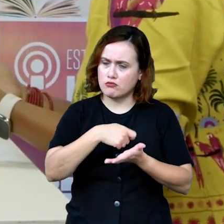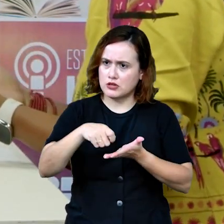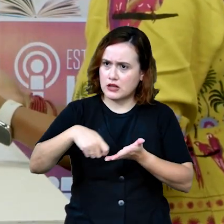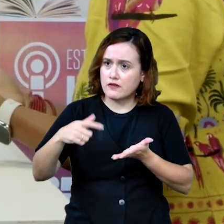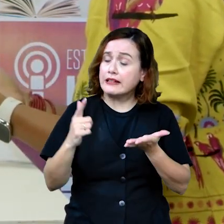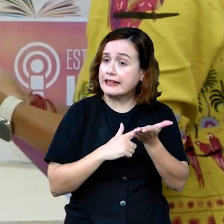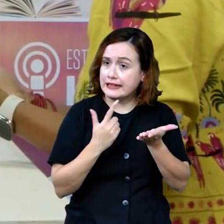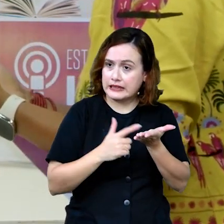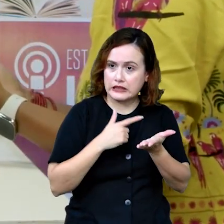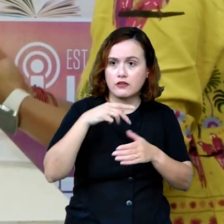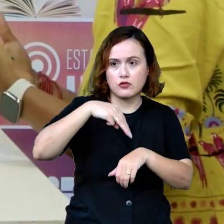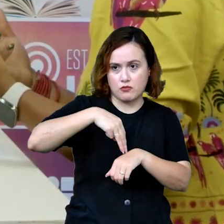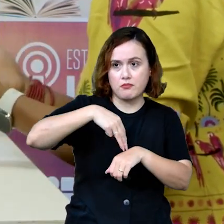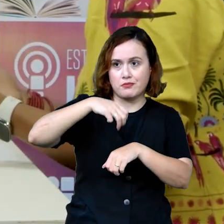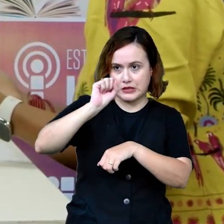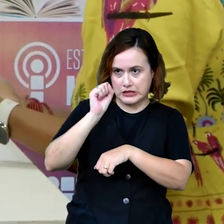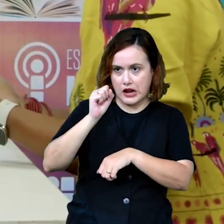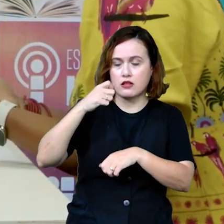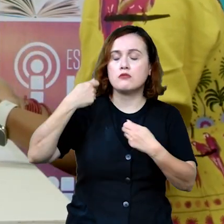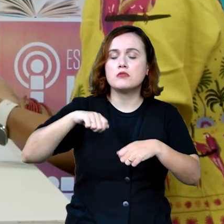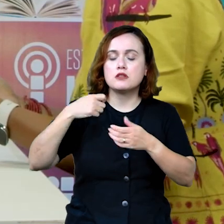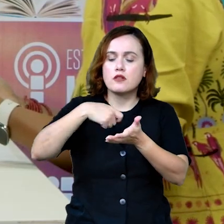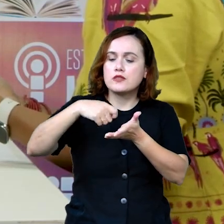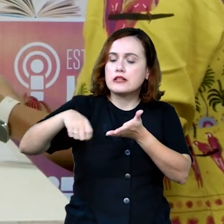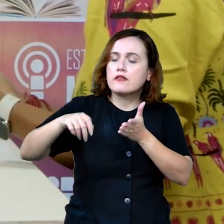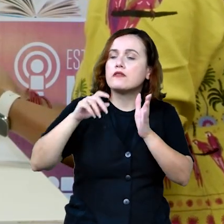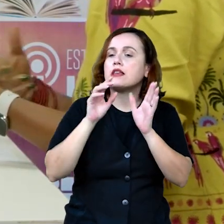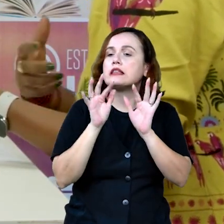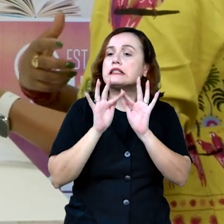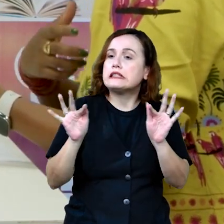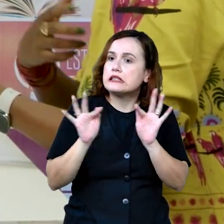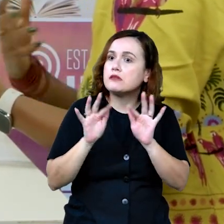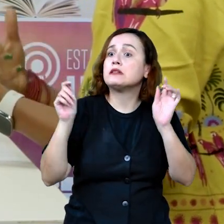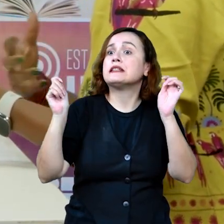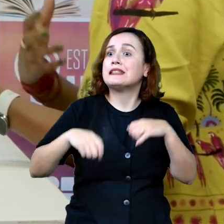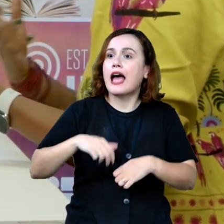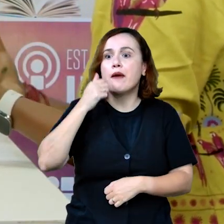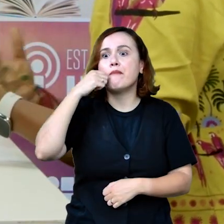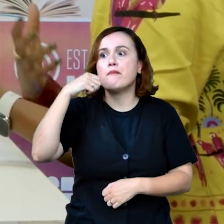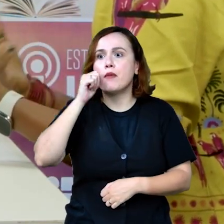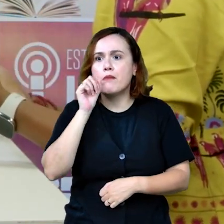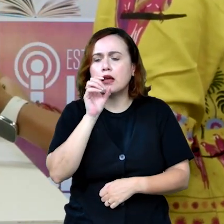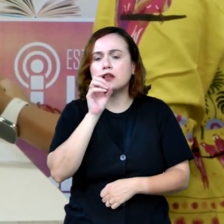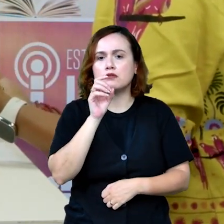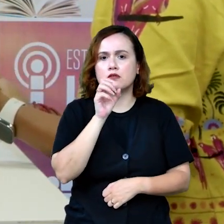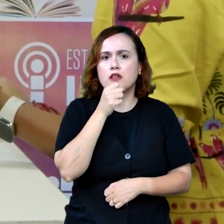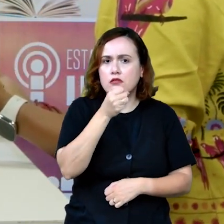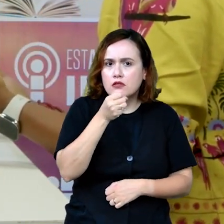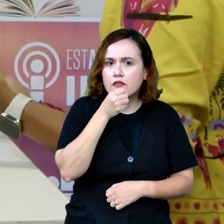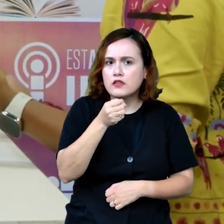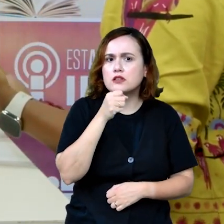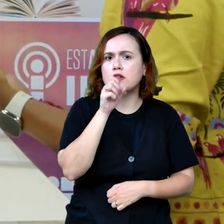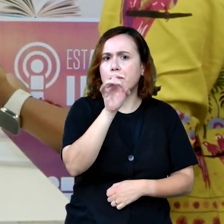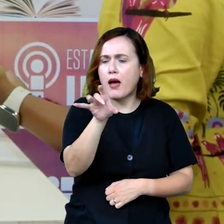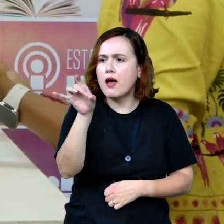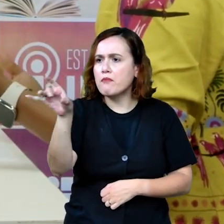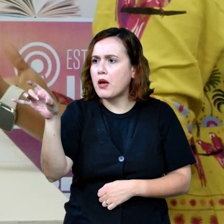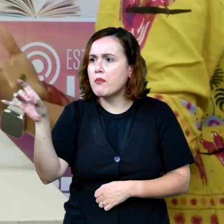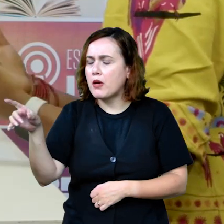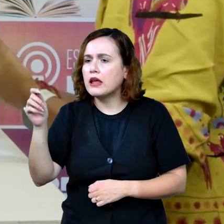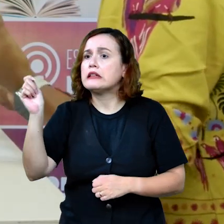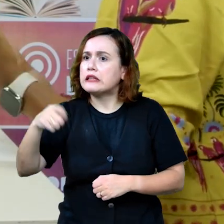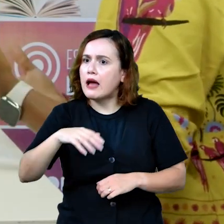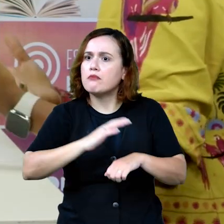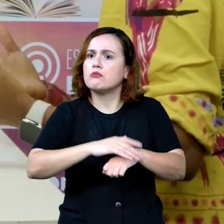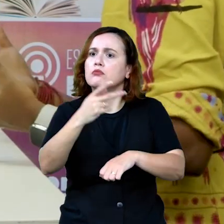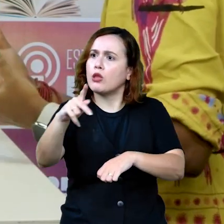com que todo mundo entendesse, inclusive as mães, que, enfim, né, de maneira muito generosa, me deram várias entrevistas. A gente